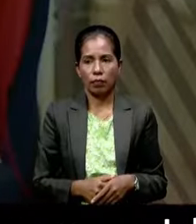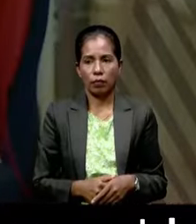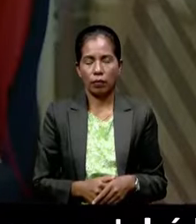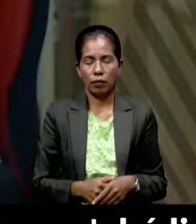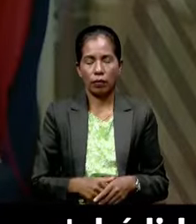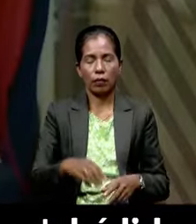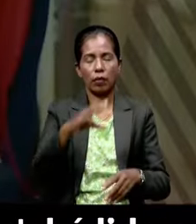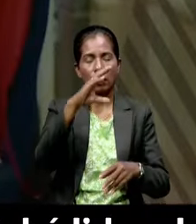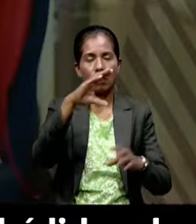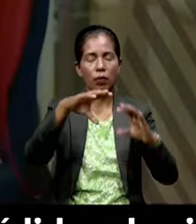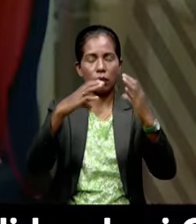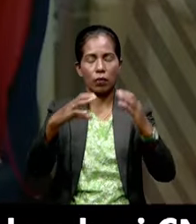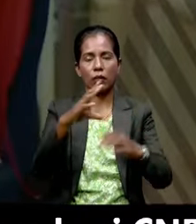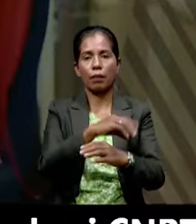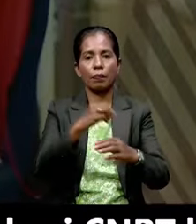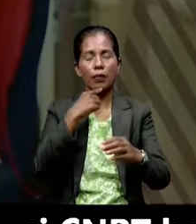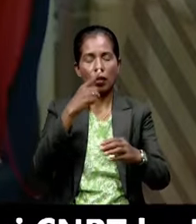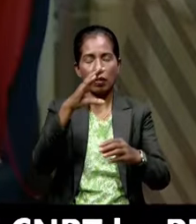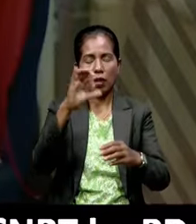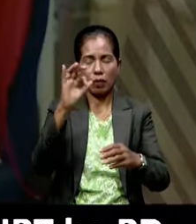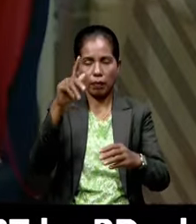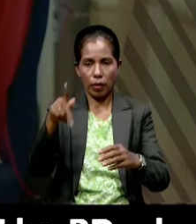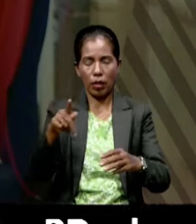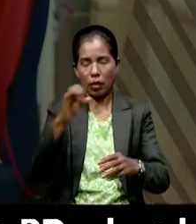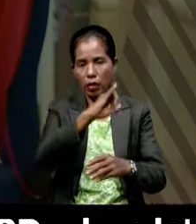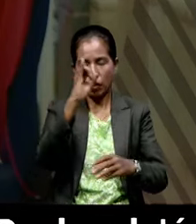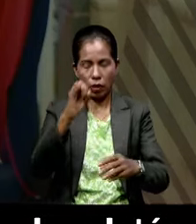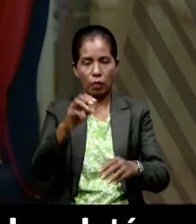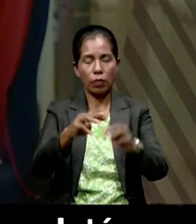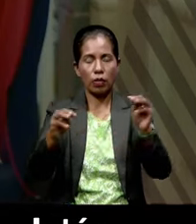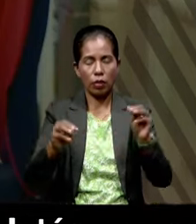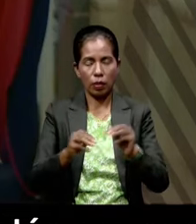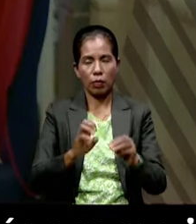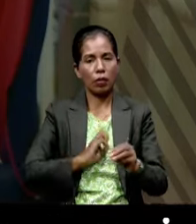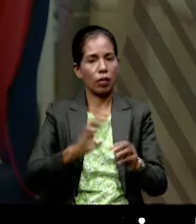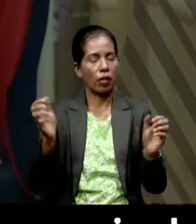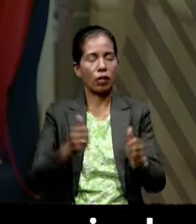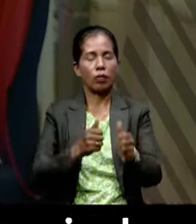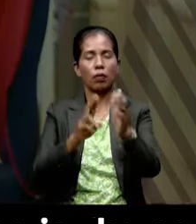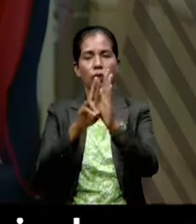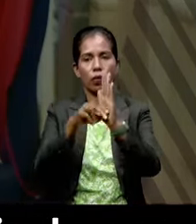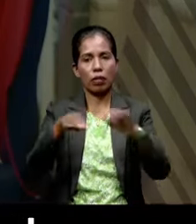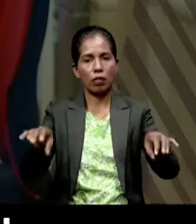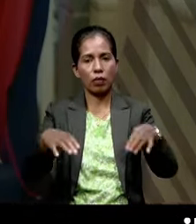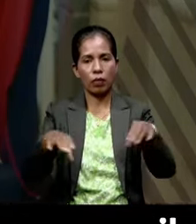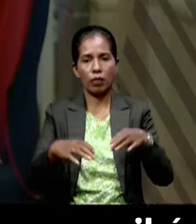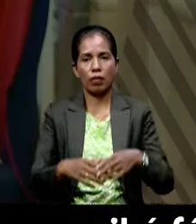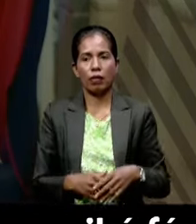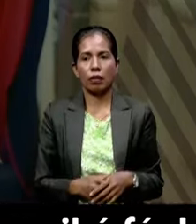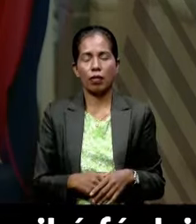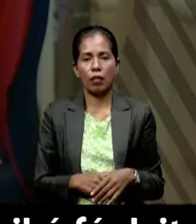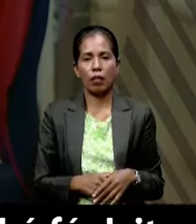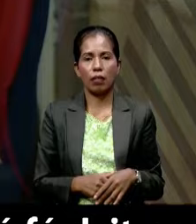Comisión Función Pública identifica a funcionario público Baluña Municipio Hermera la cumple horas servicio.